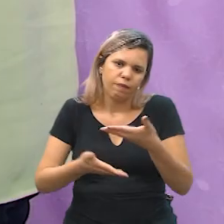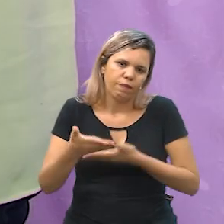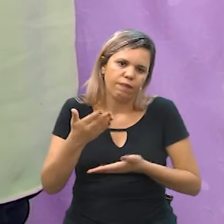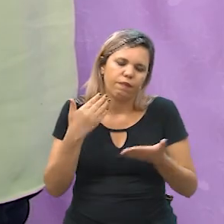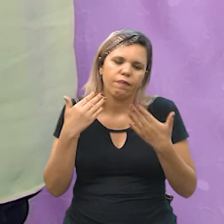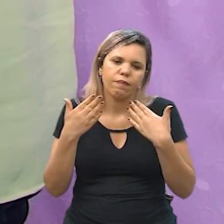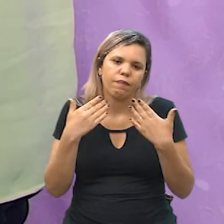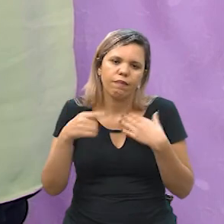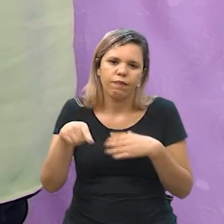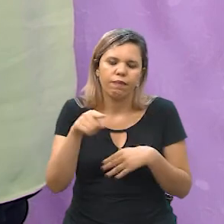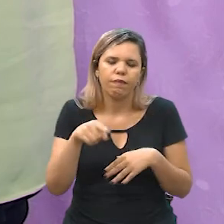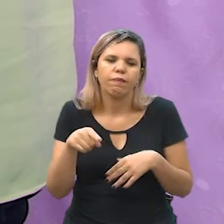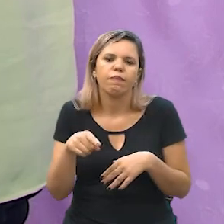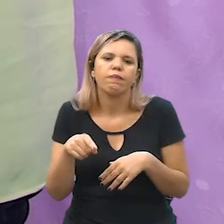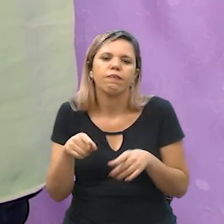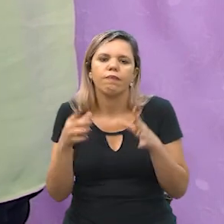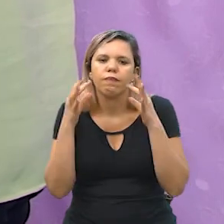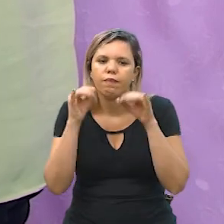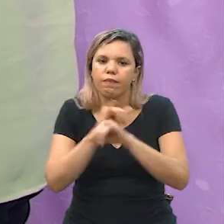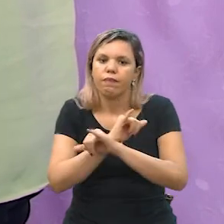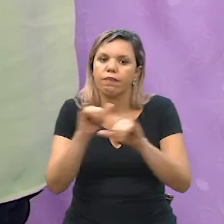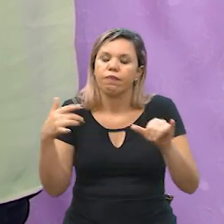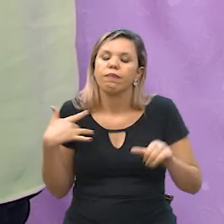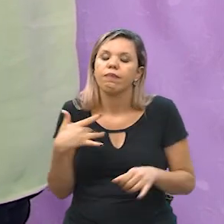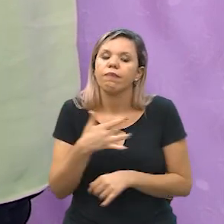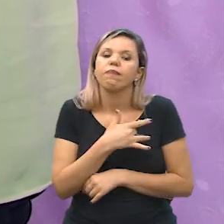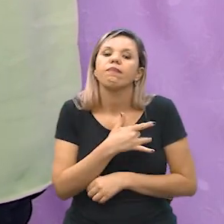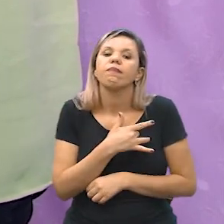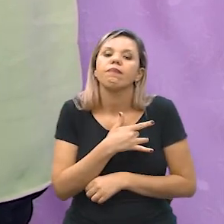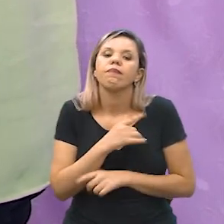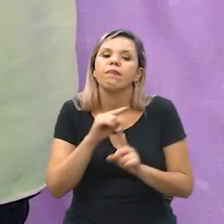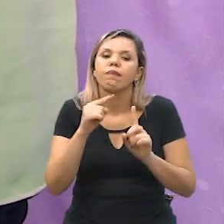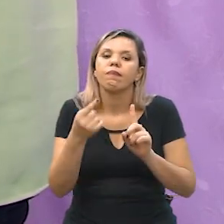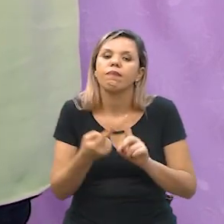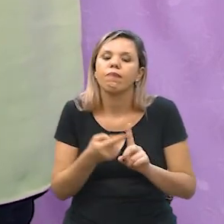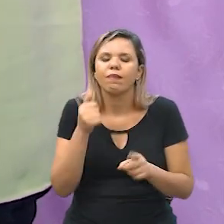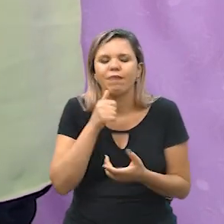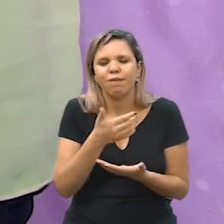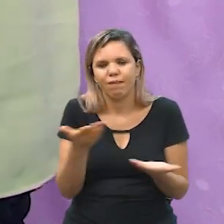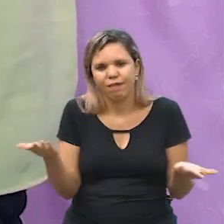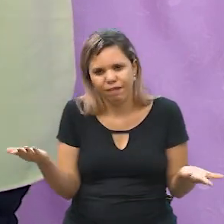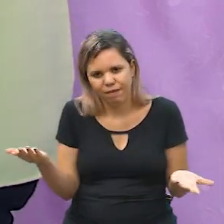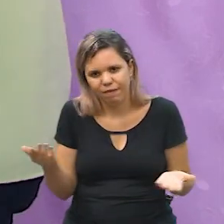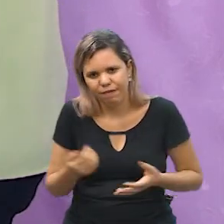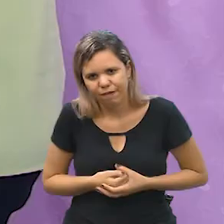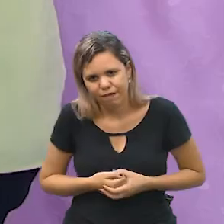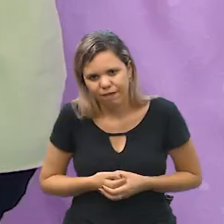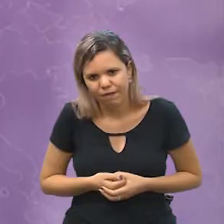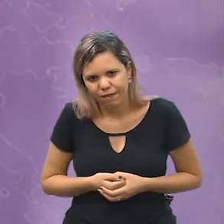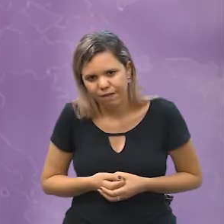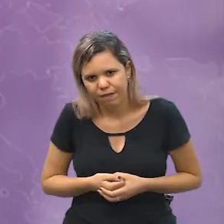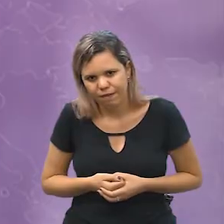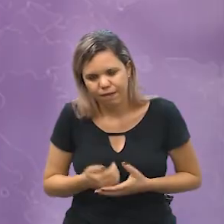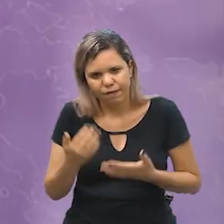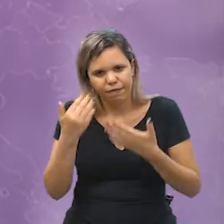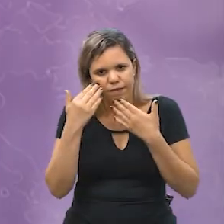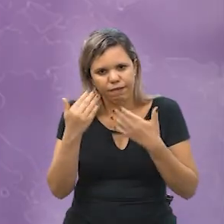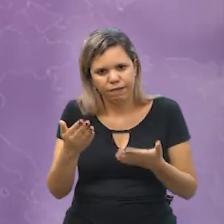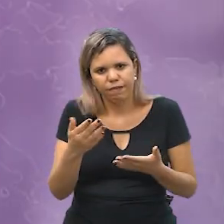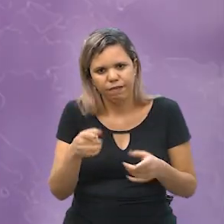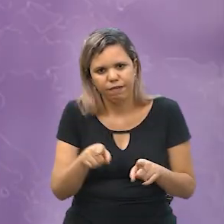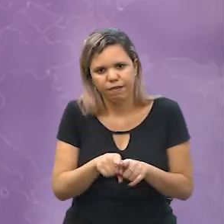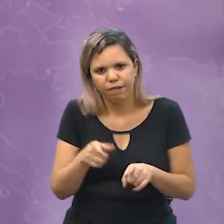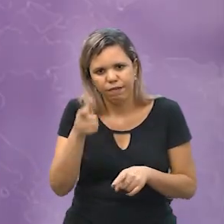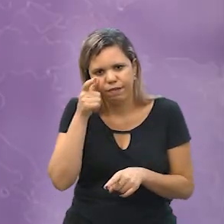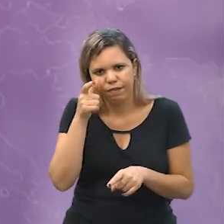um bate-papo aí e alertar para a saúde da gestante e da mulher. É isso Muito mesmo. Obrigada. Eu que agradeço a